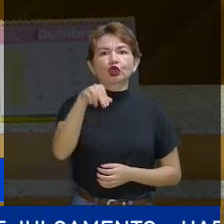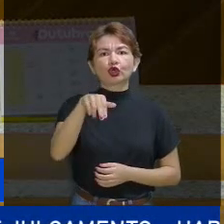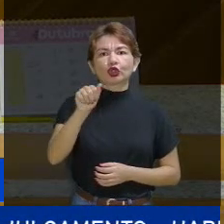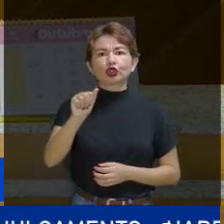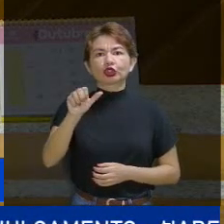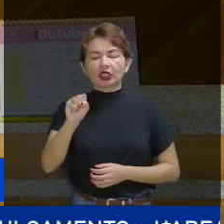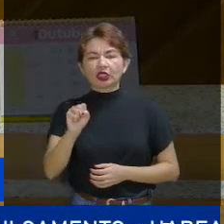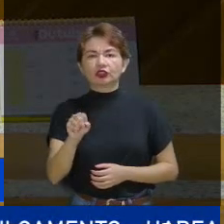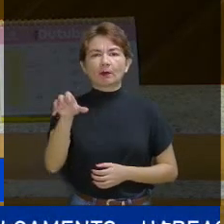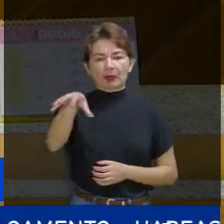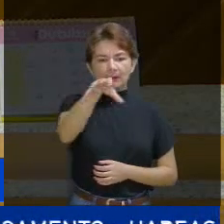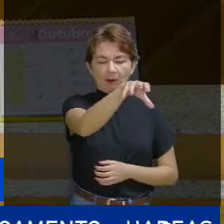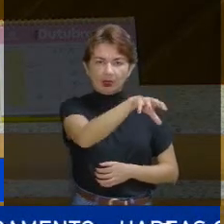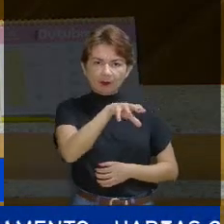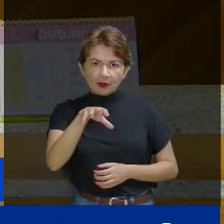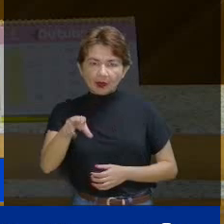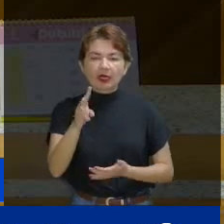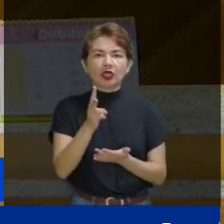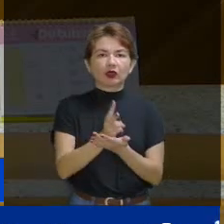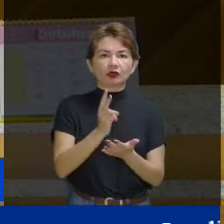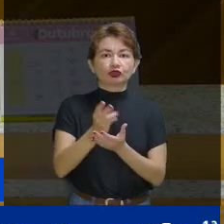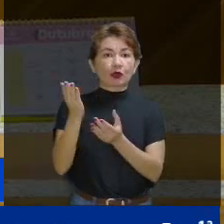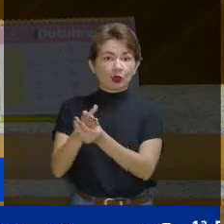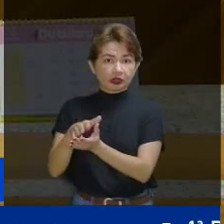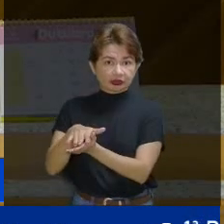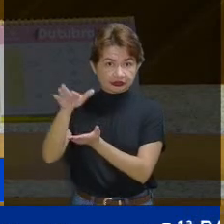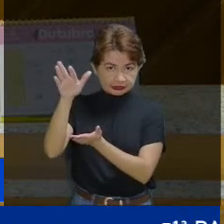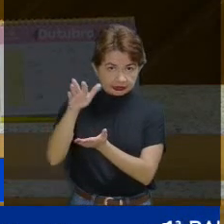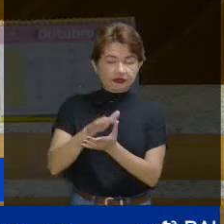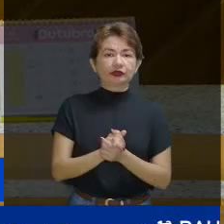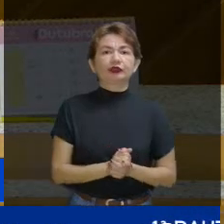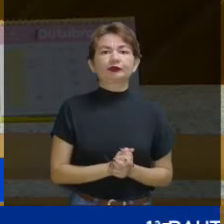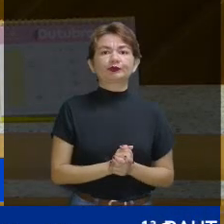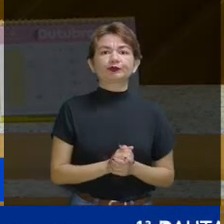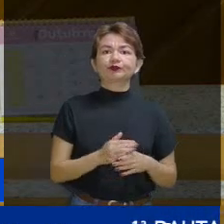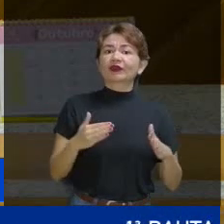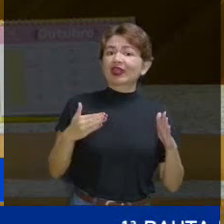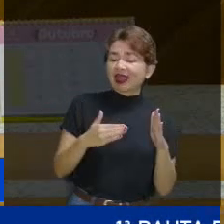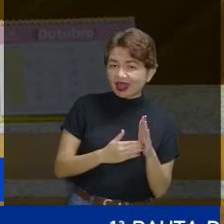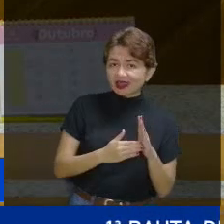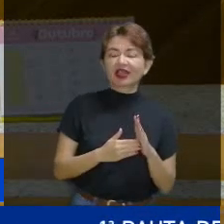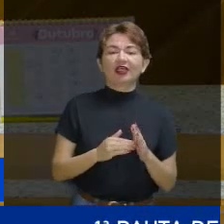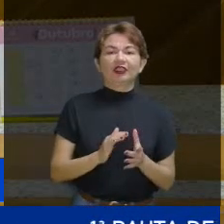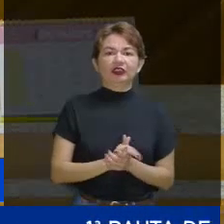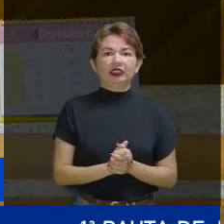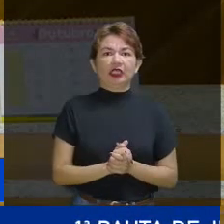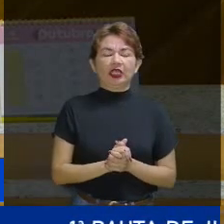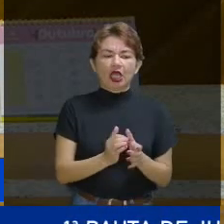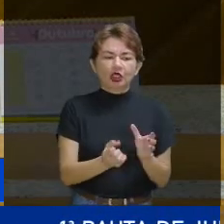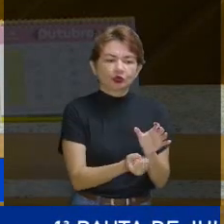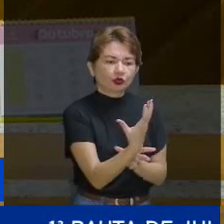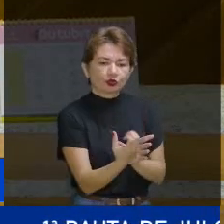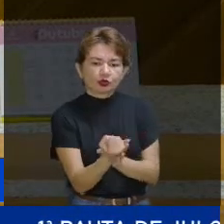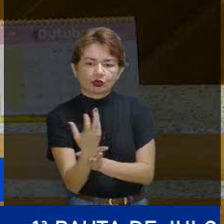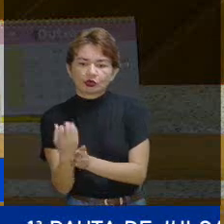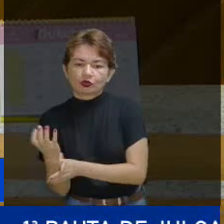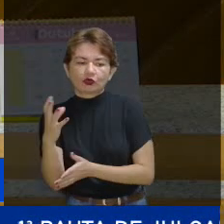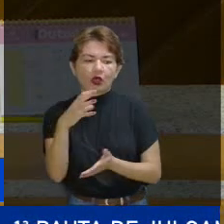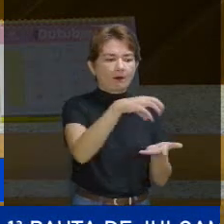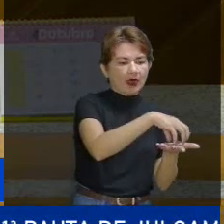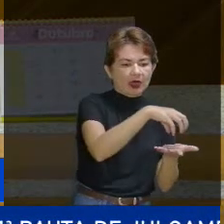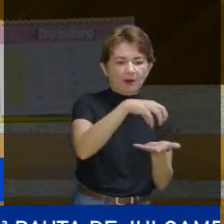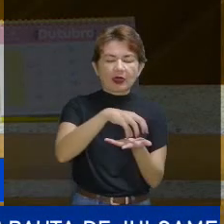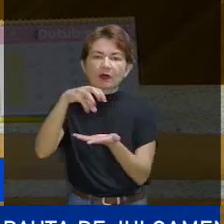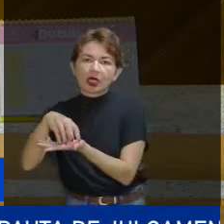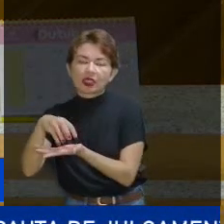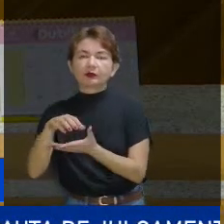deveriam continuar processando os feitos que envolvem procedimentos investigativos até a instalação dos núcleos, além do prazo de até